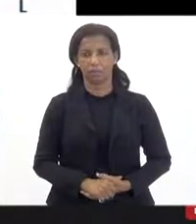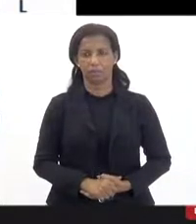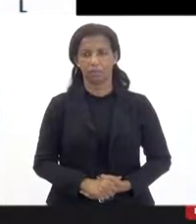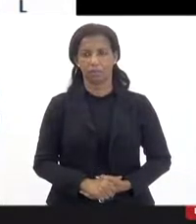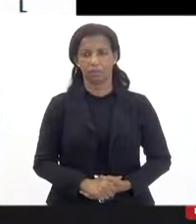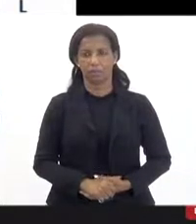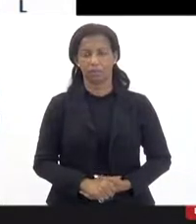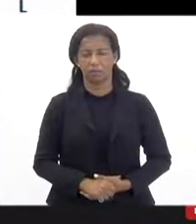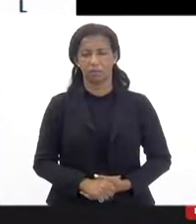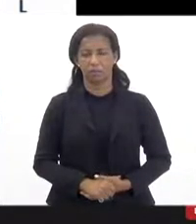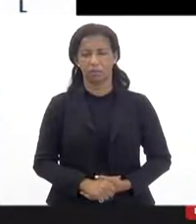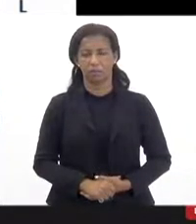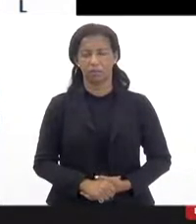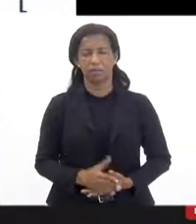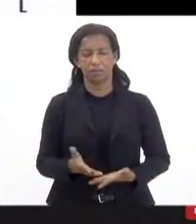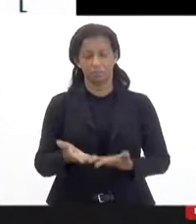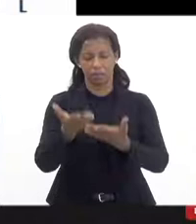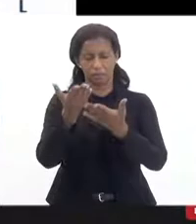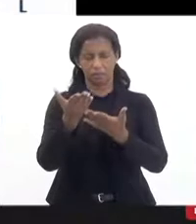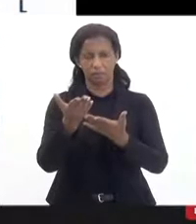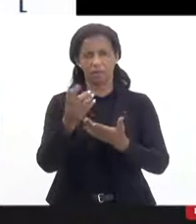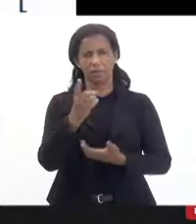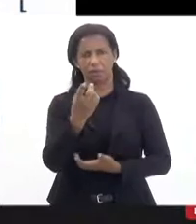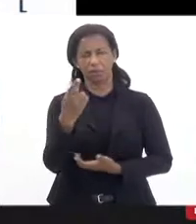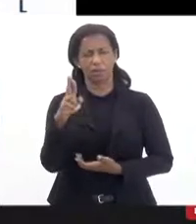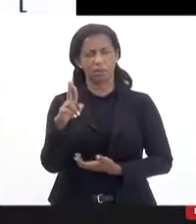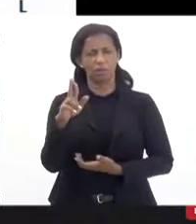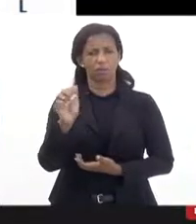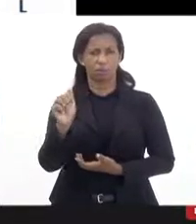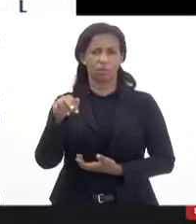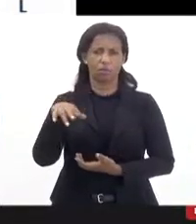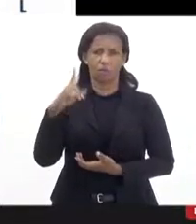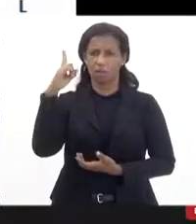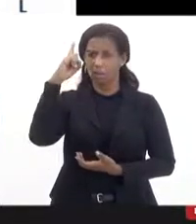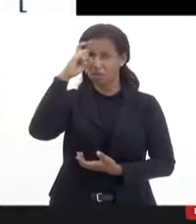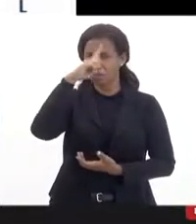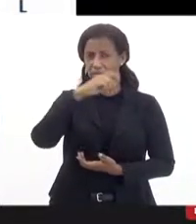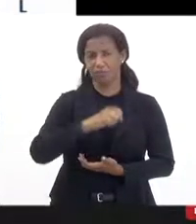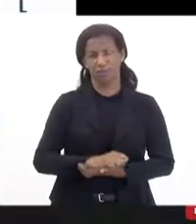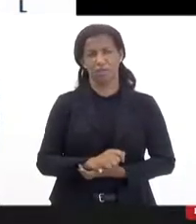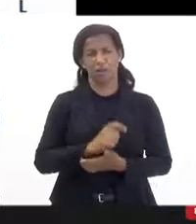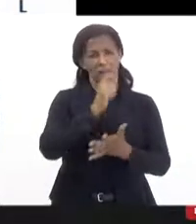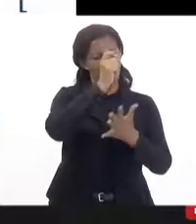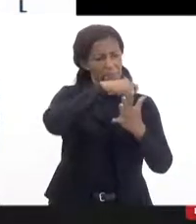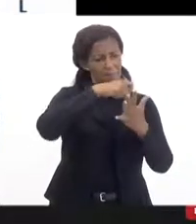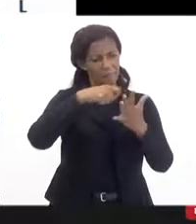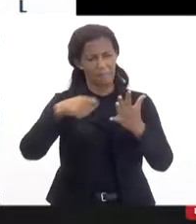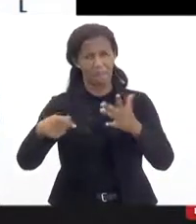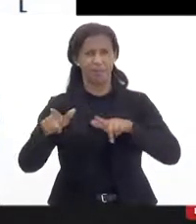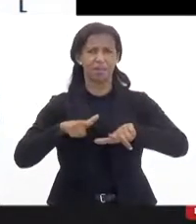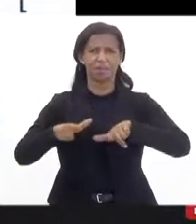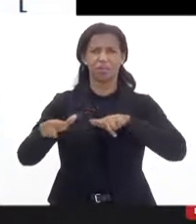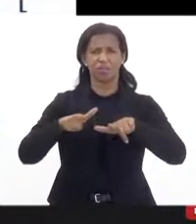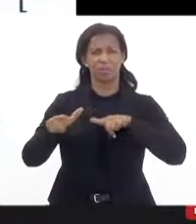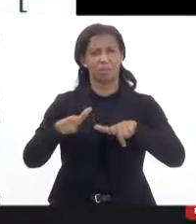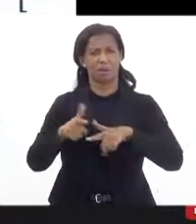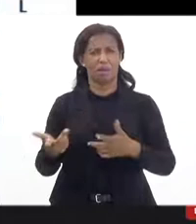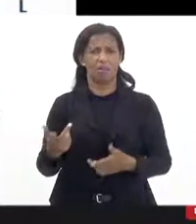Por favor, doutor André. É difícil, porque já são meses de trabalho e não aprende. Acho que estão em